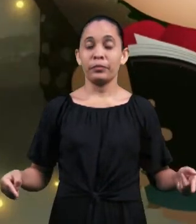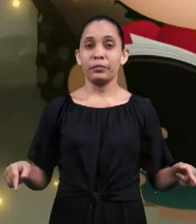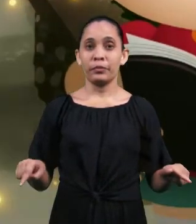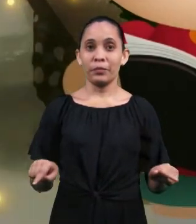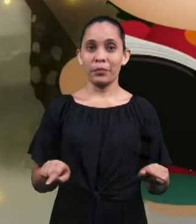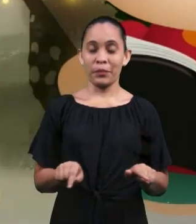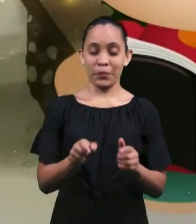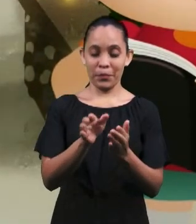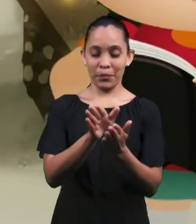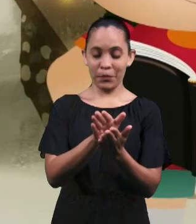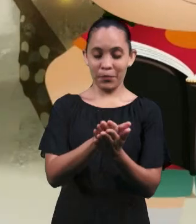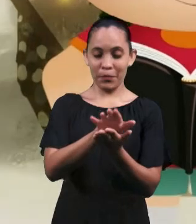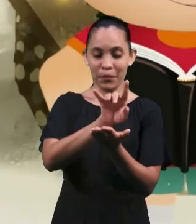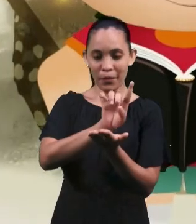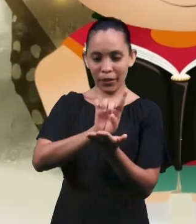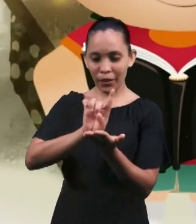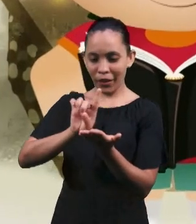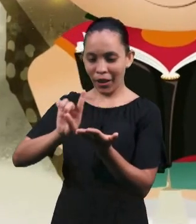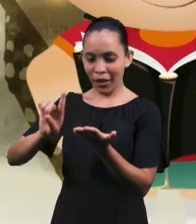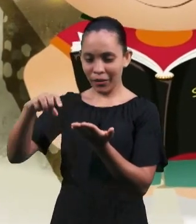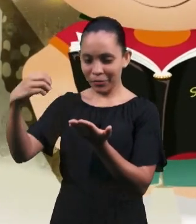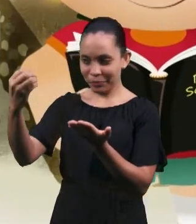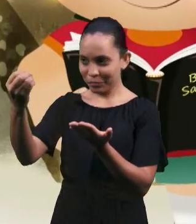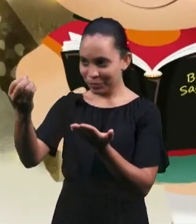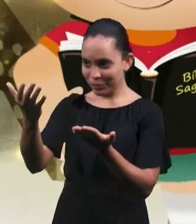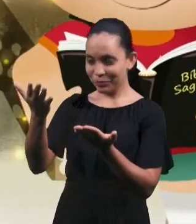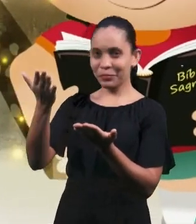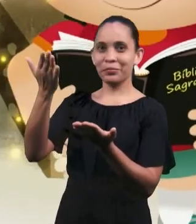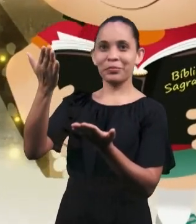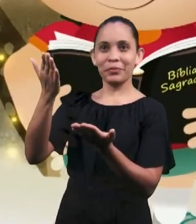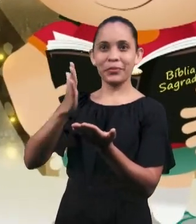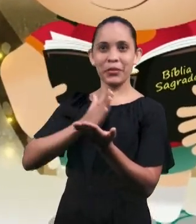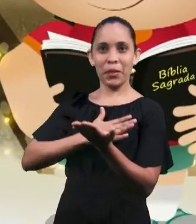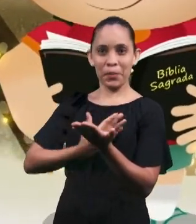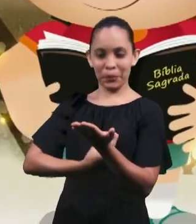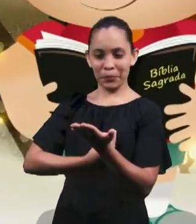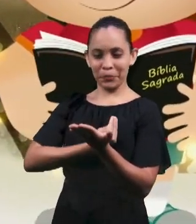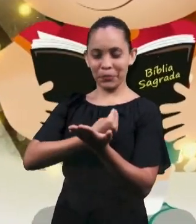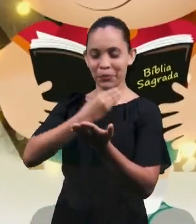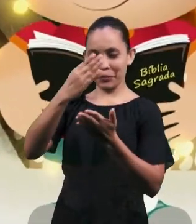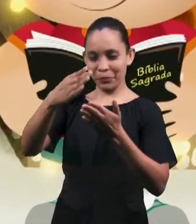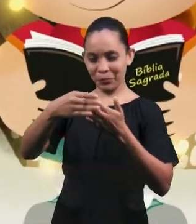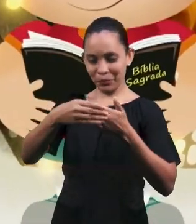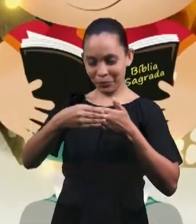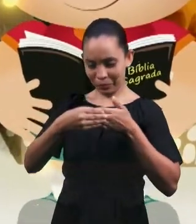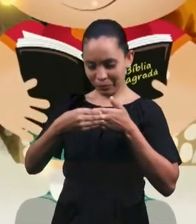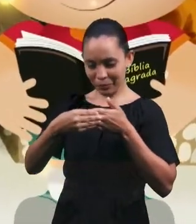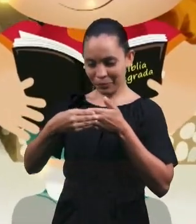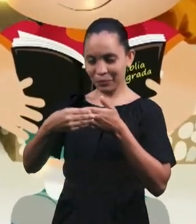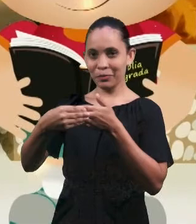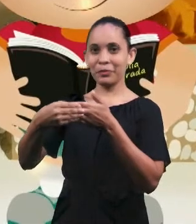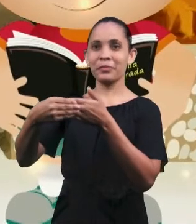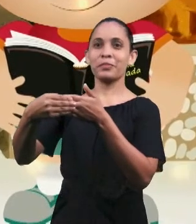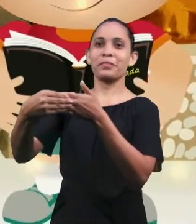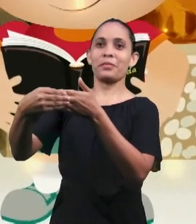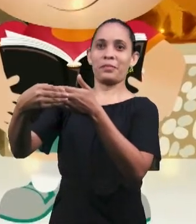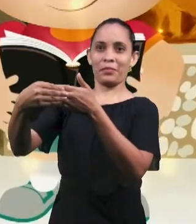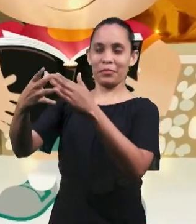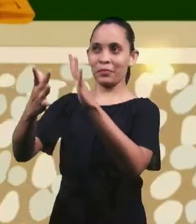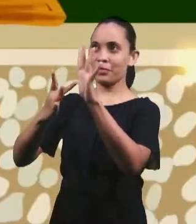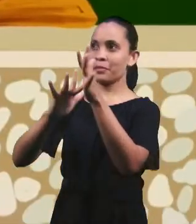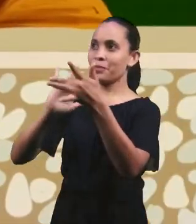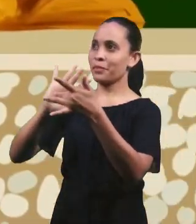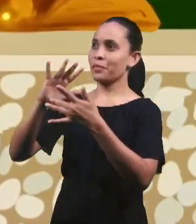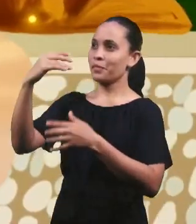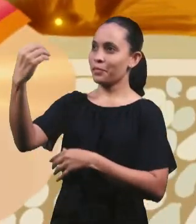Lâmpada para meus pés, o caminho ilumina, revelada